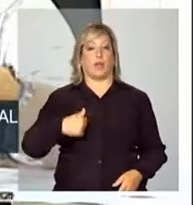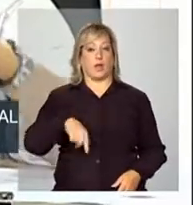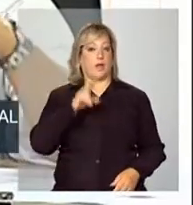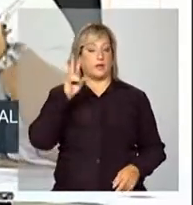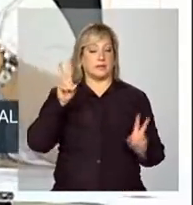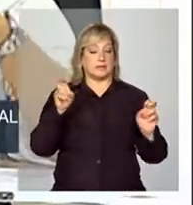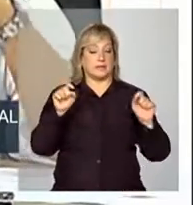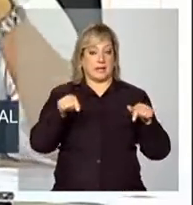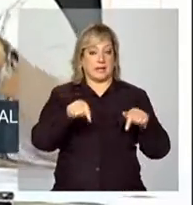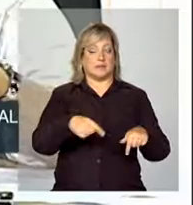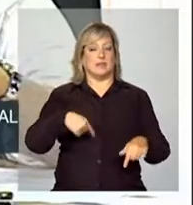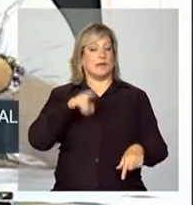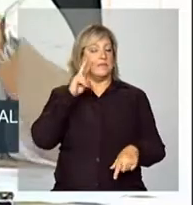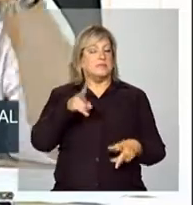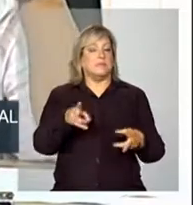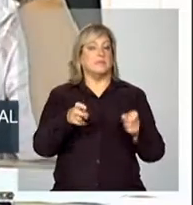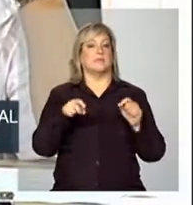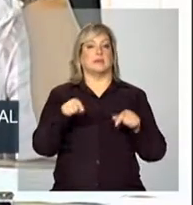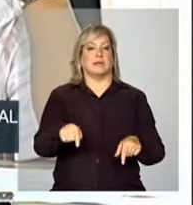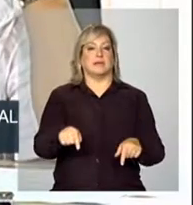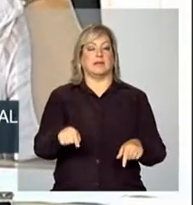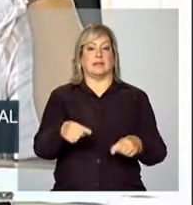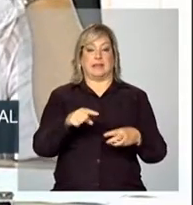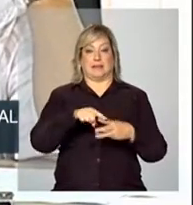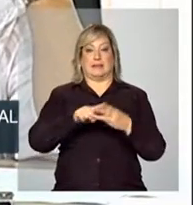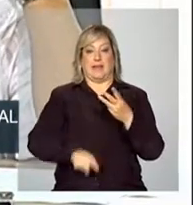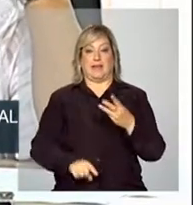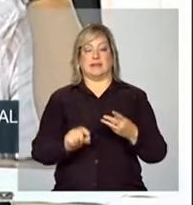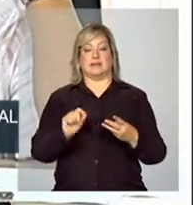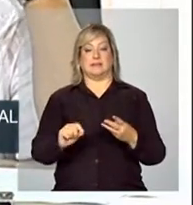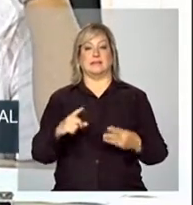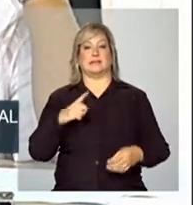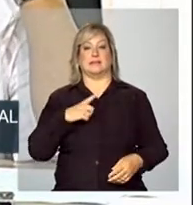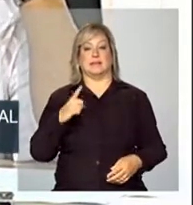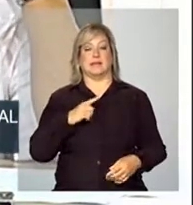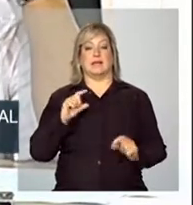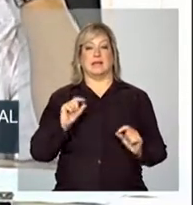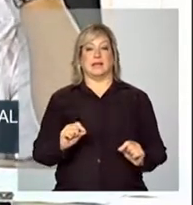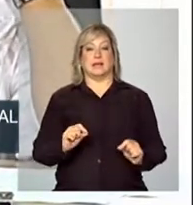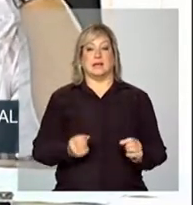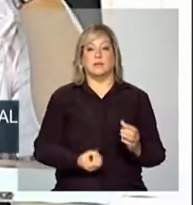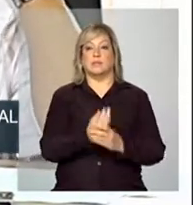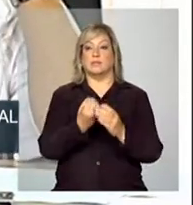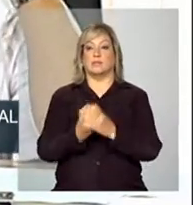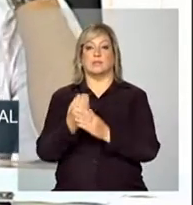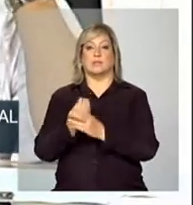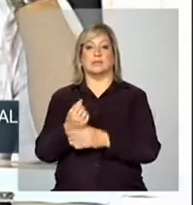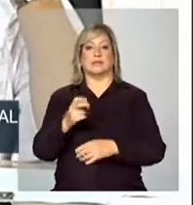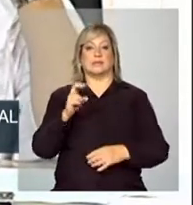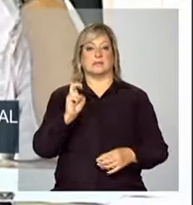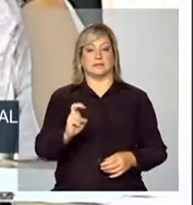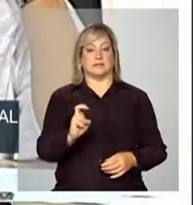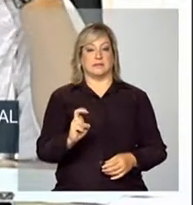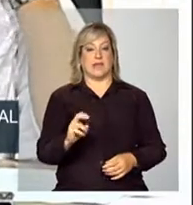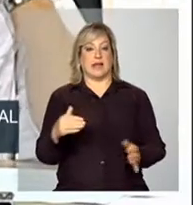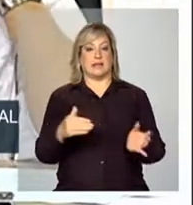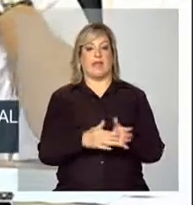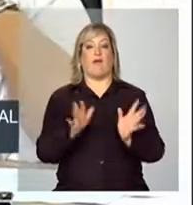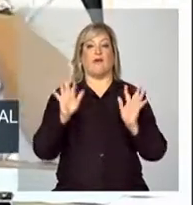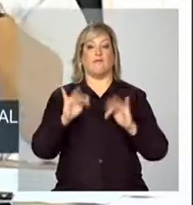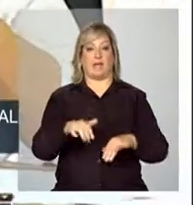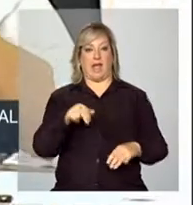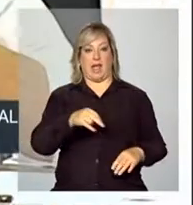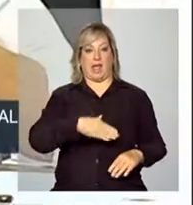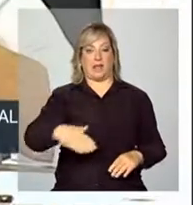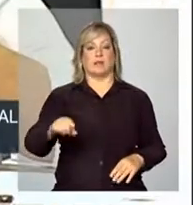nós percebemos nessas três que nós temos e na abertura de de 5 até o final do ano